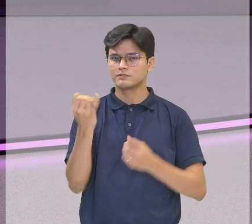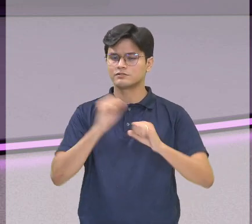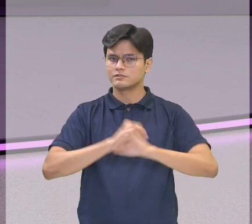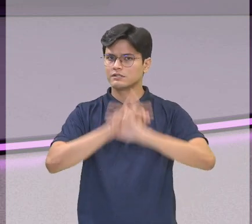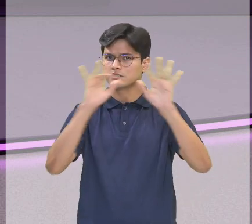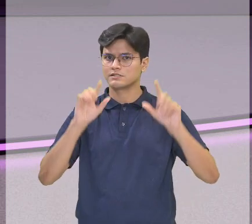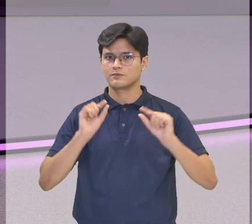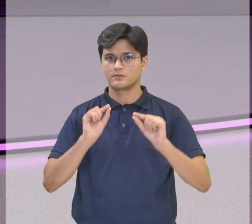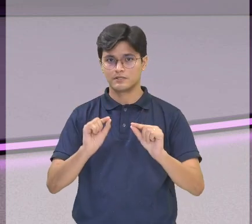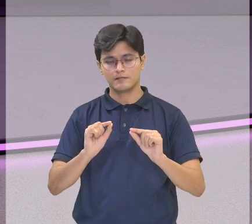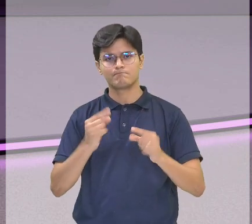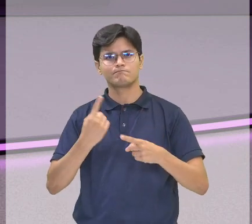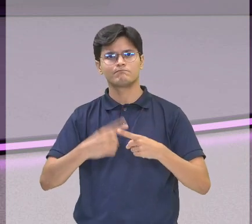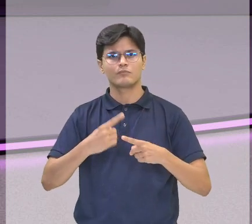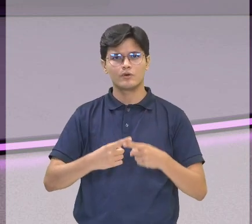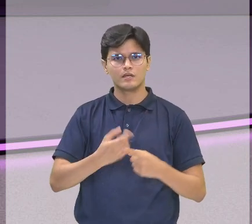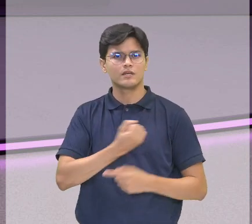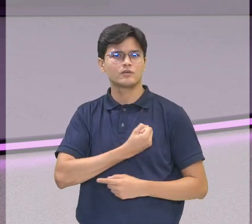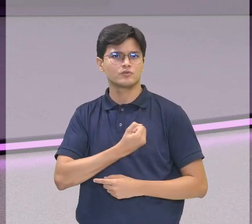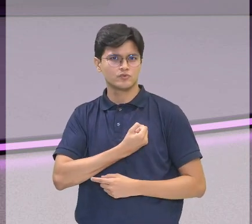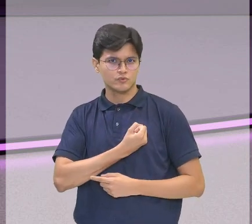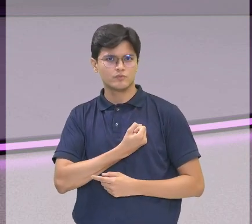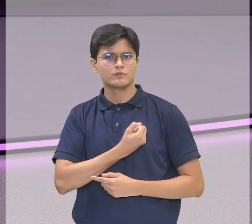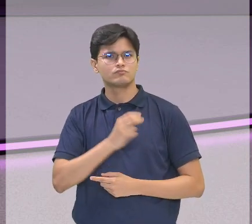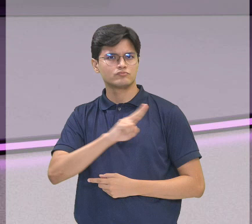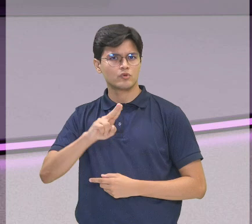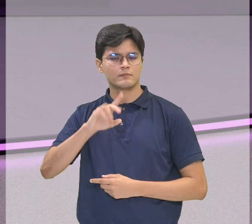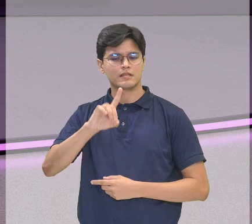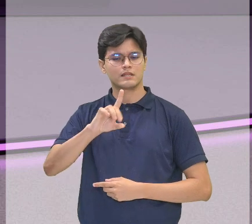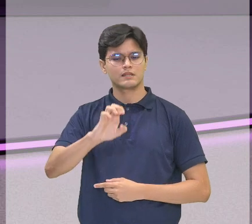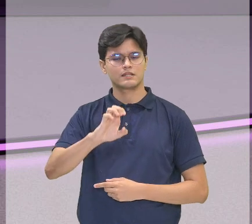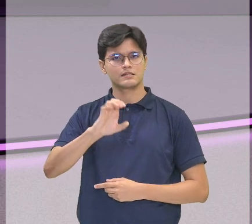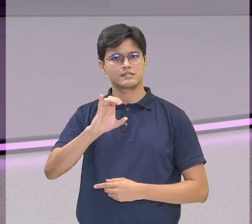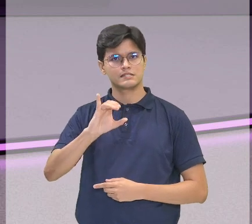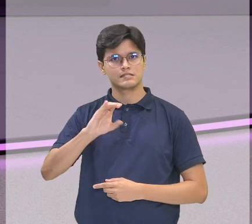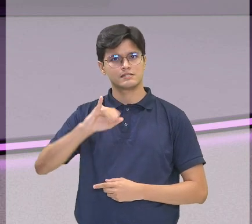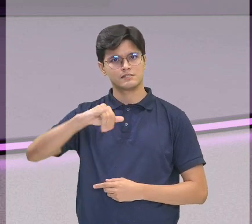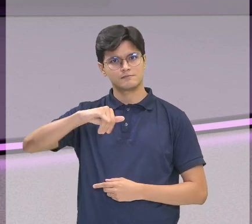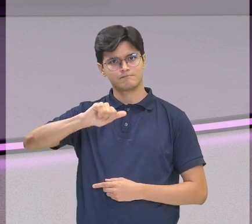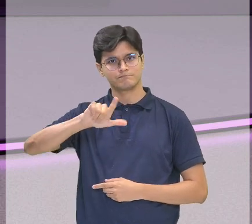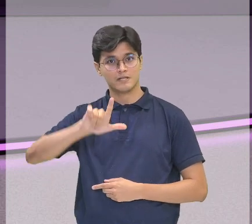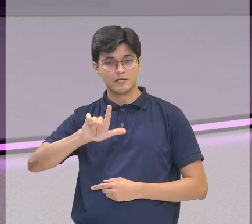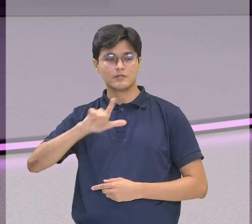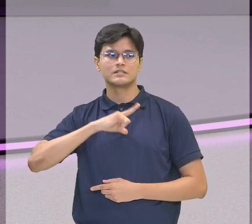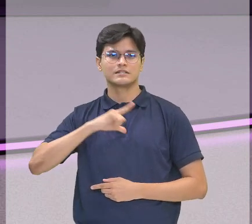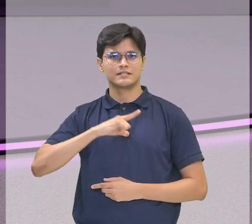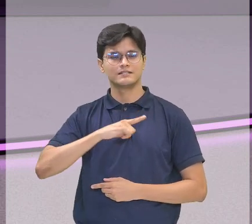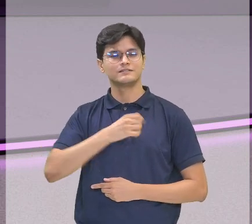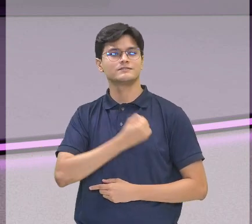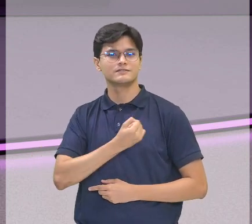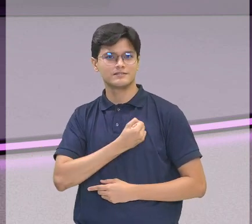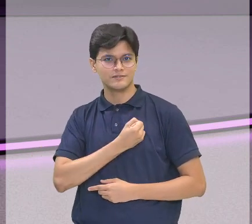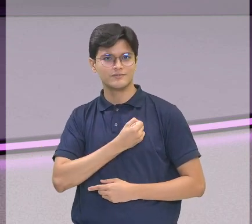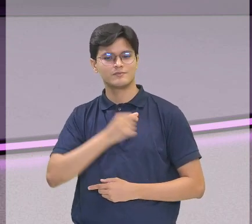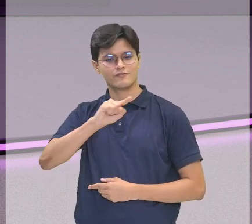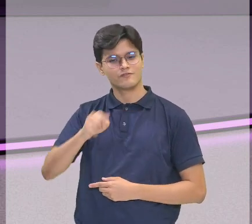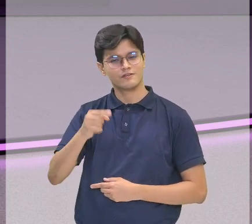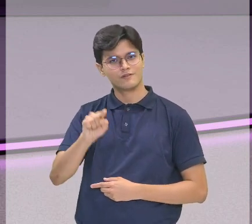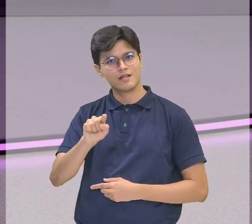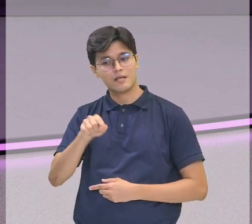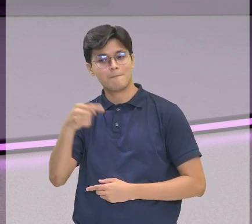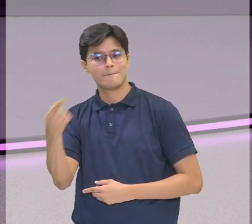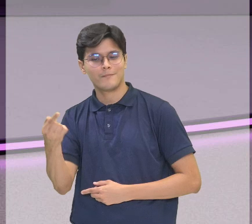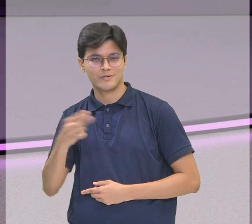né? Por que esses números são chamados de decimais? Porque eles vão ter números após a